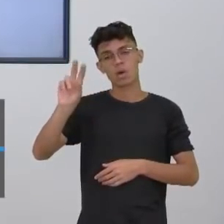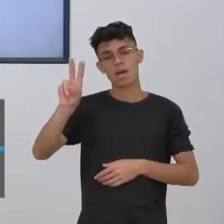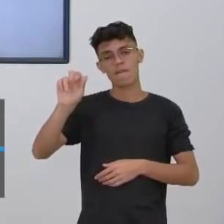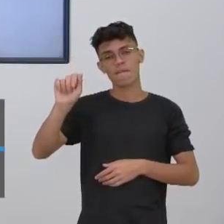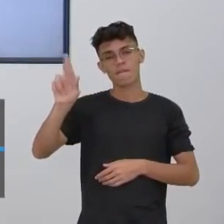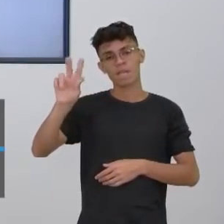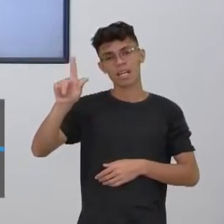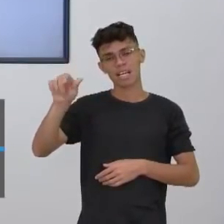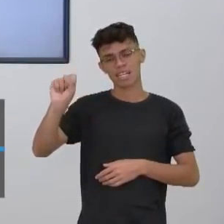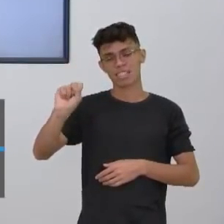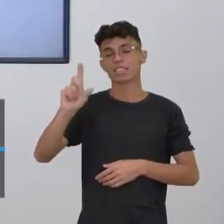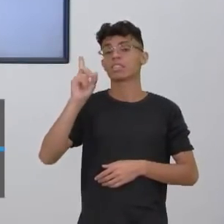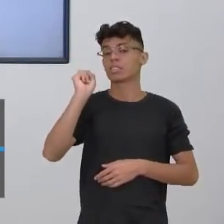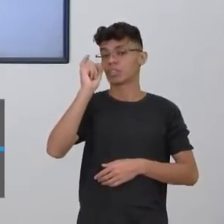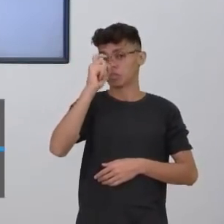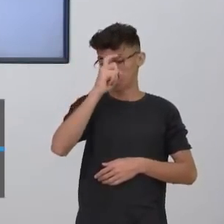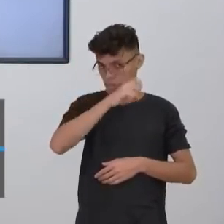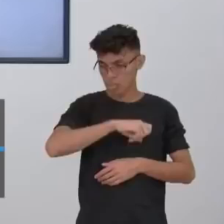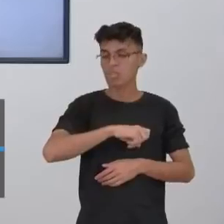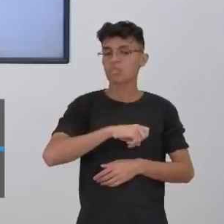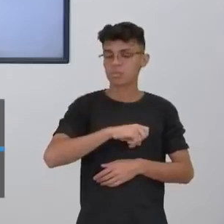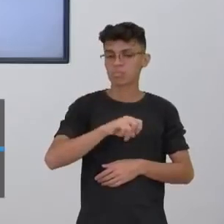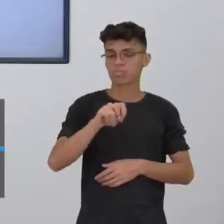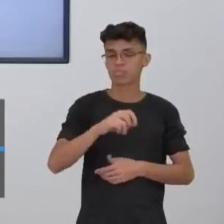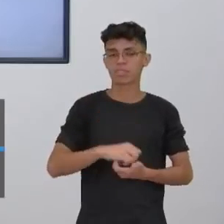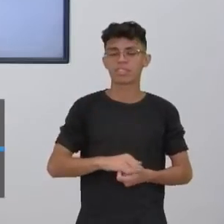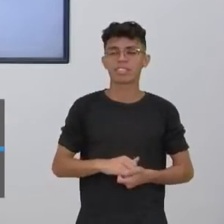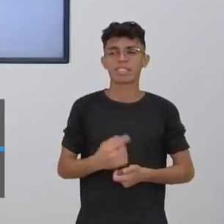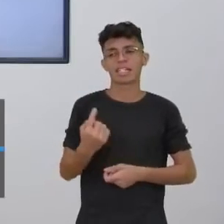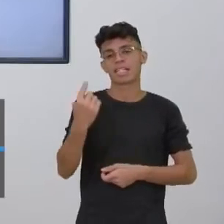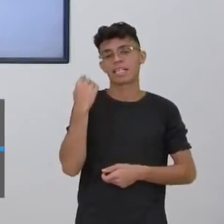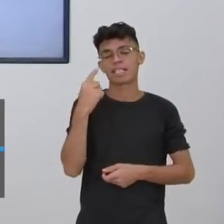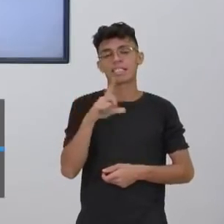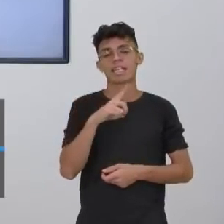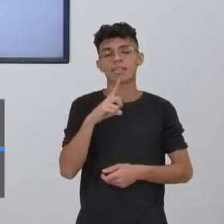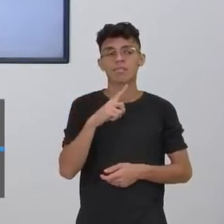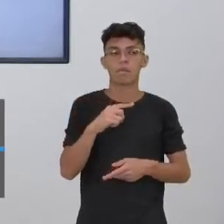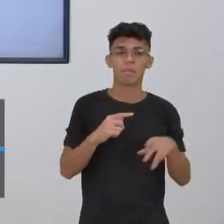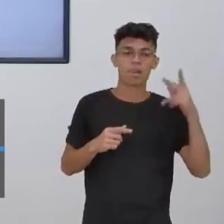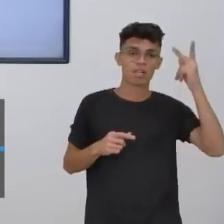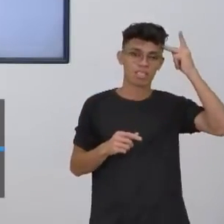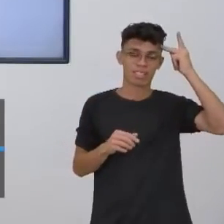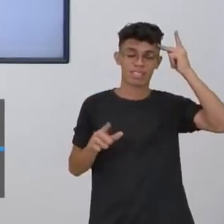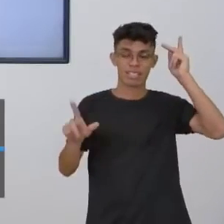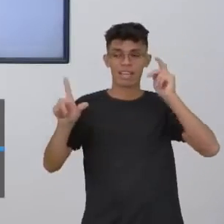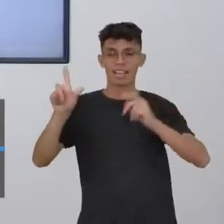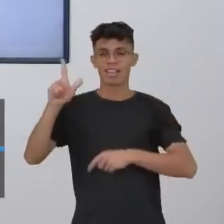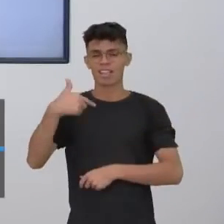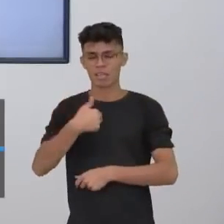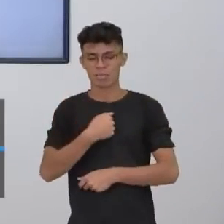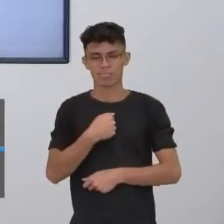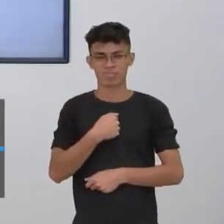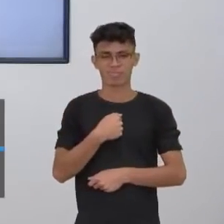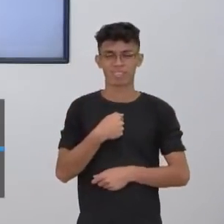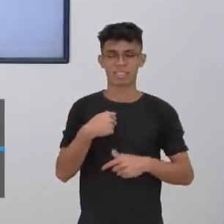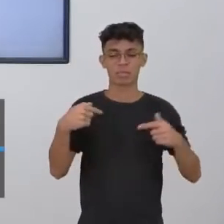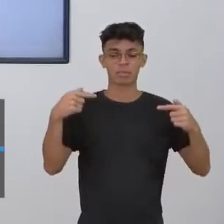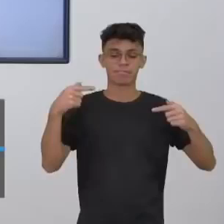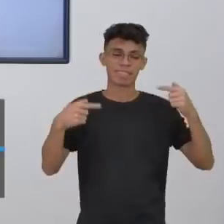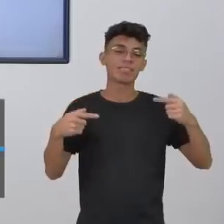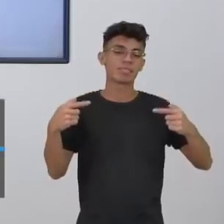de reflexo, né, dessa rivalidade que já houve entre os paulistas e essa figura política aí,